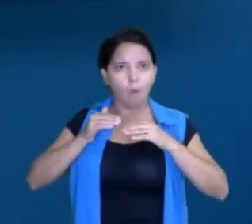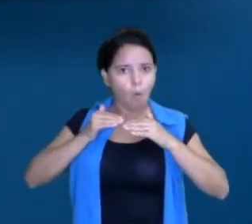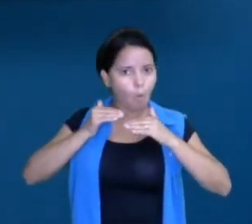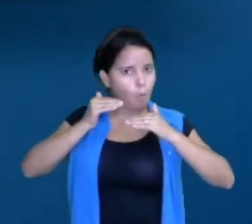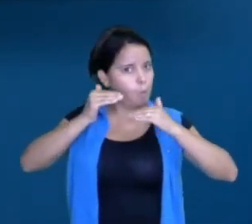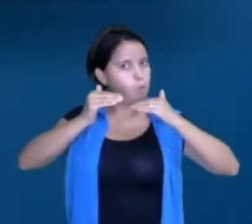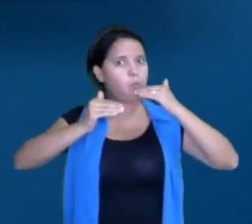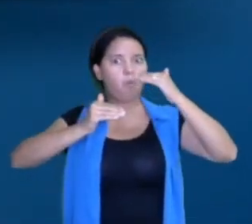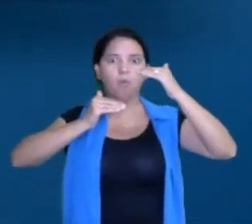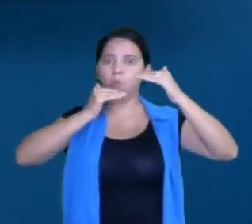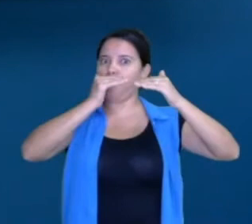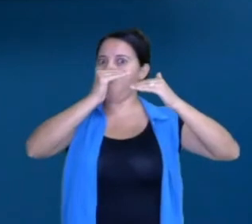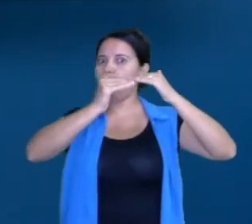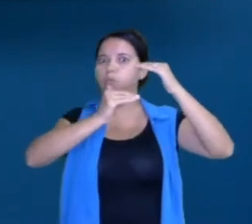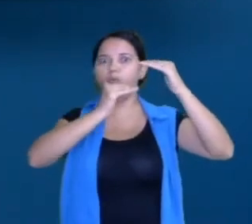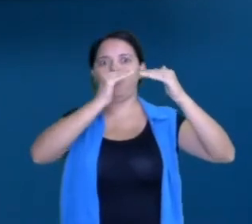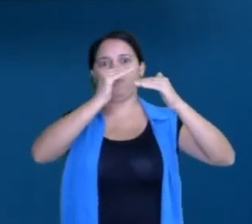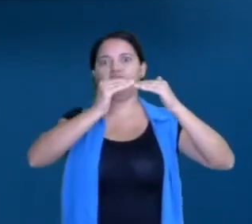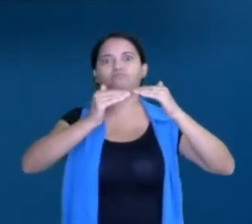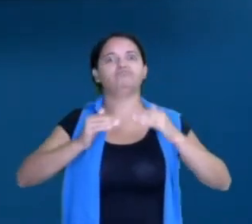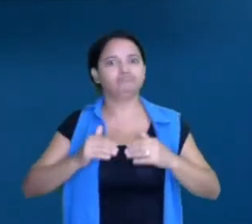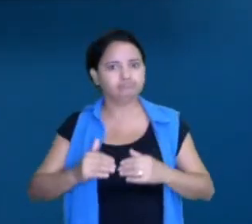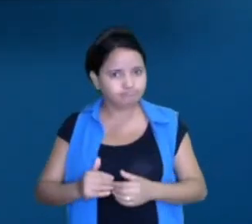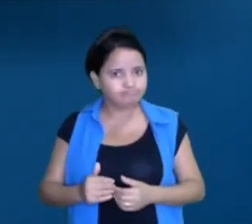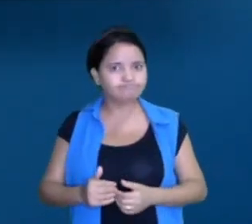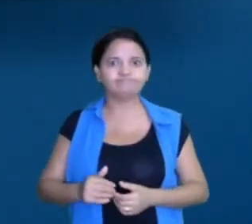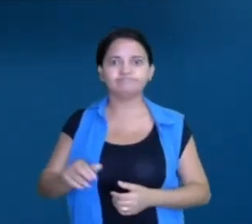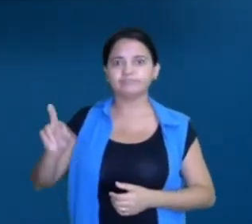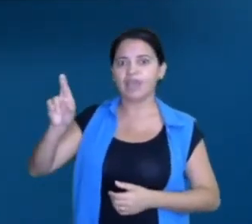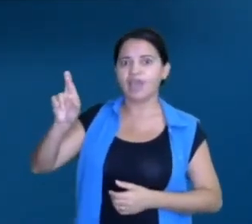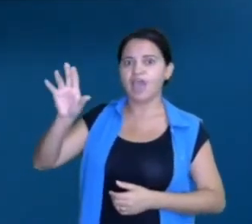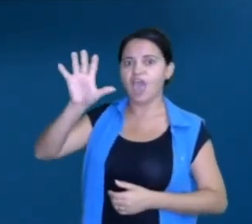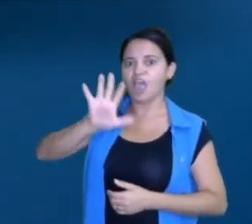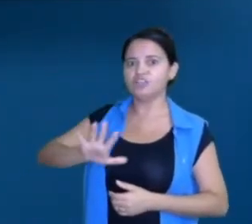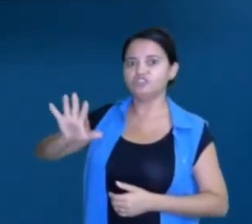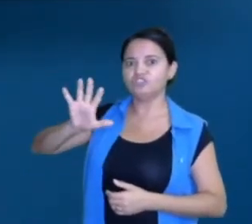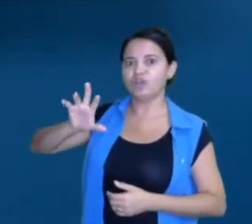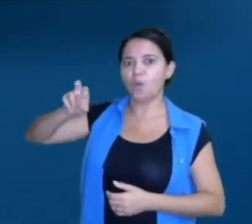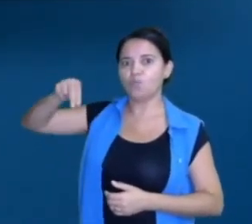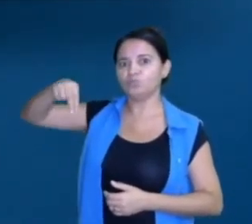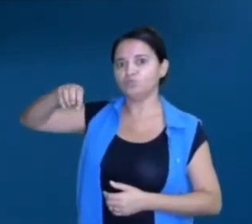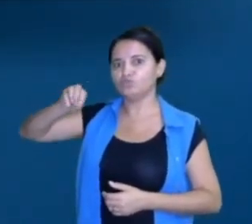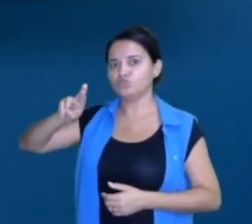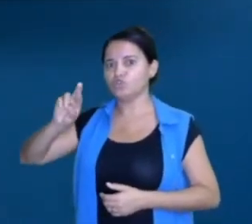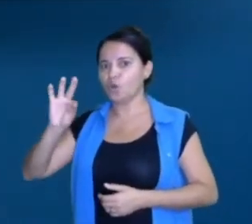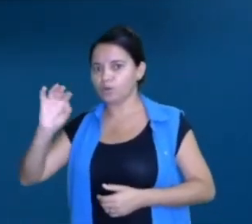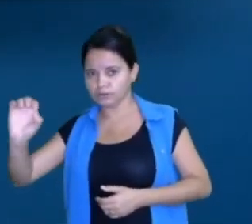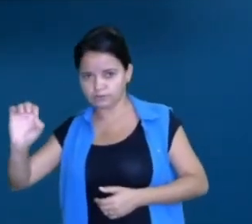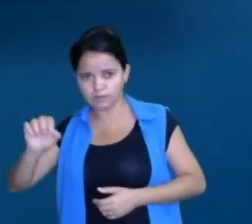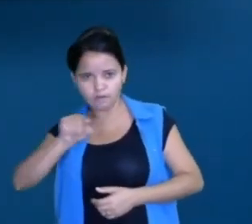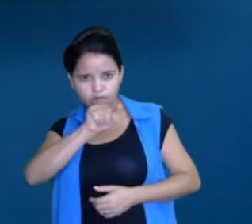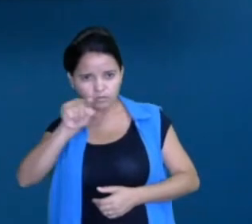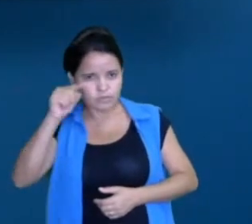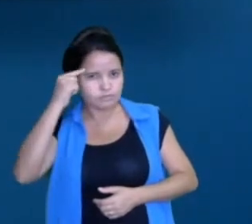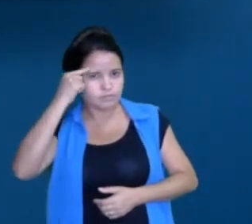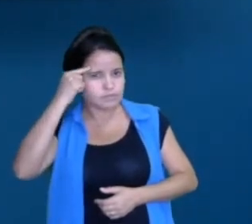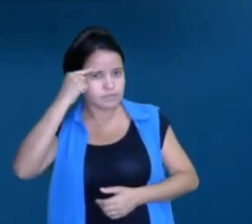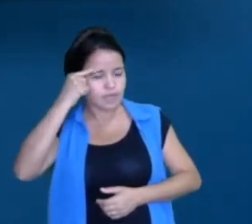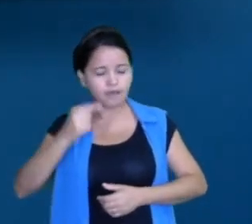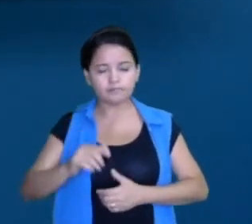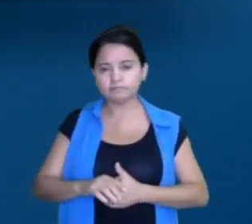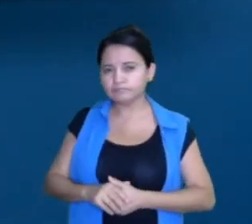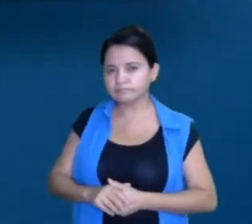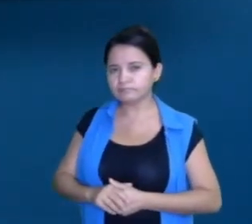crescimento considerável, né, na região norte. Para vocês terem uma ideia, posteriormente,